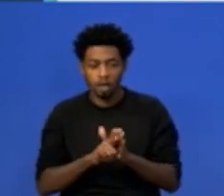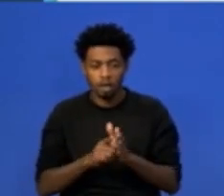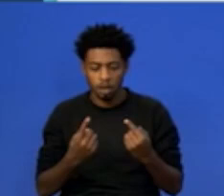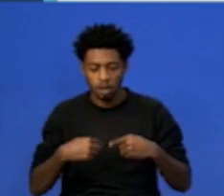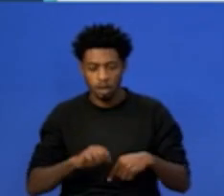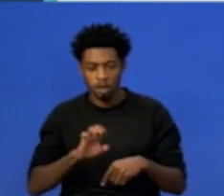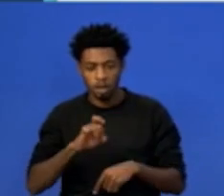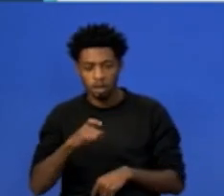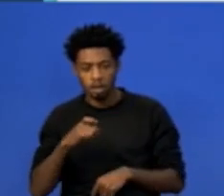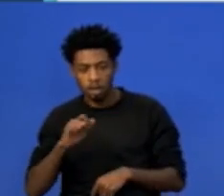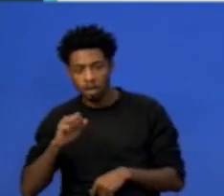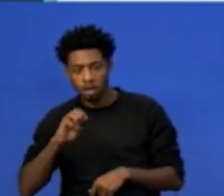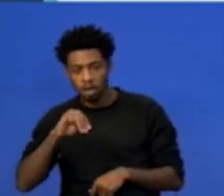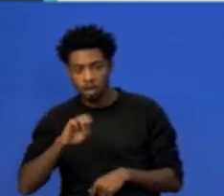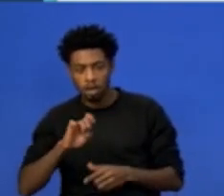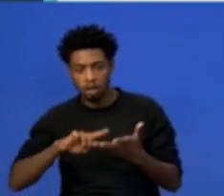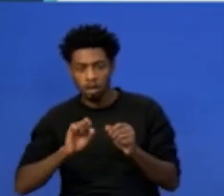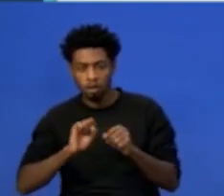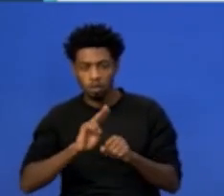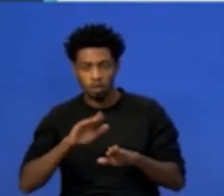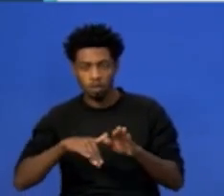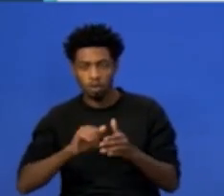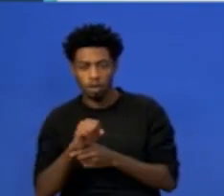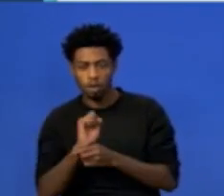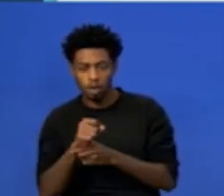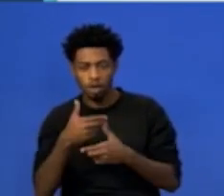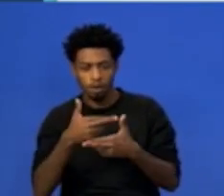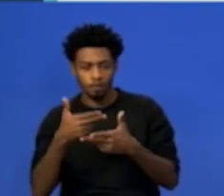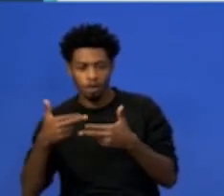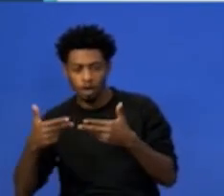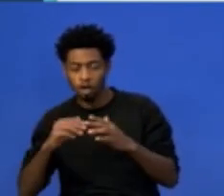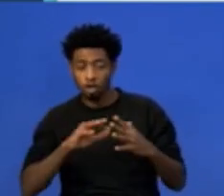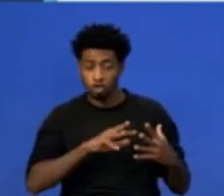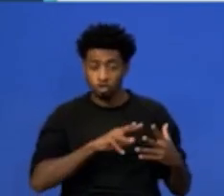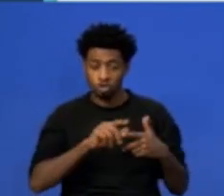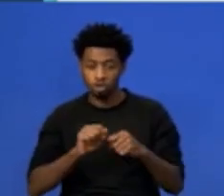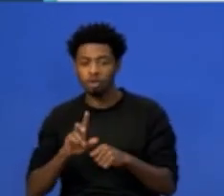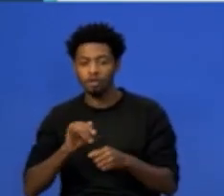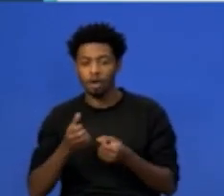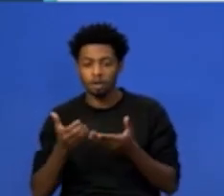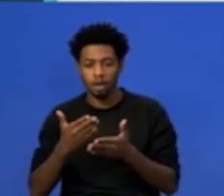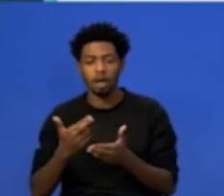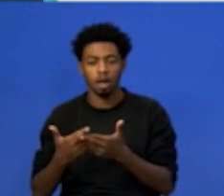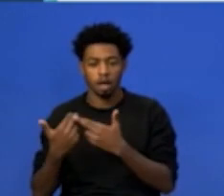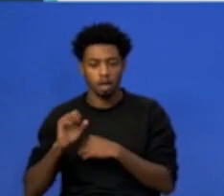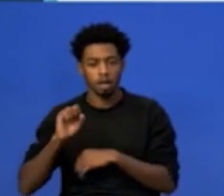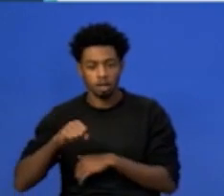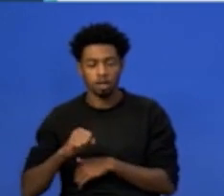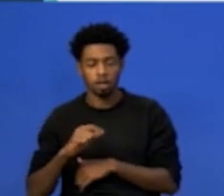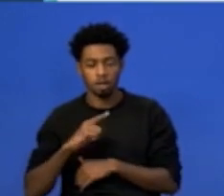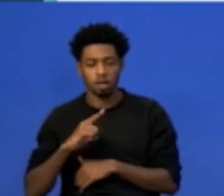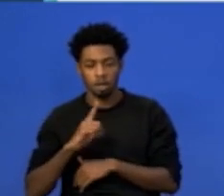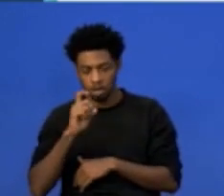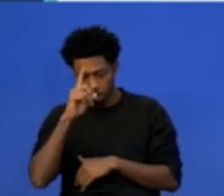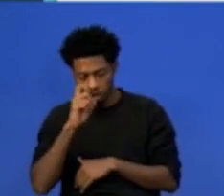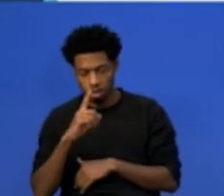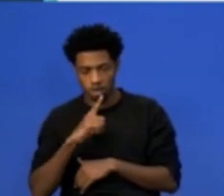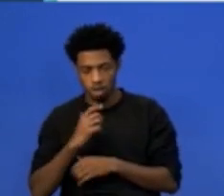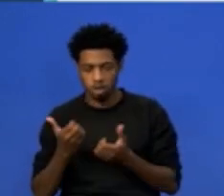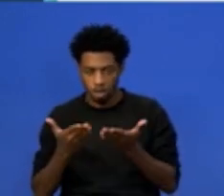de fisioterapia e outros. Então, essas garantias também são oferecidas pelos planos de